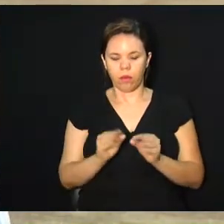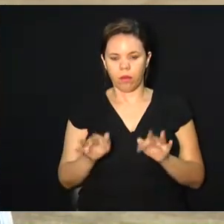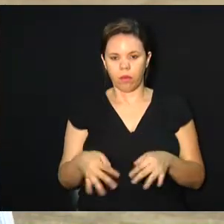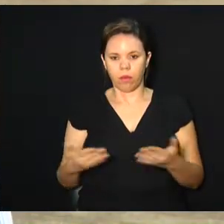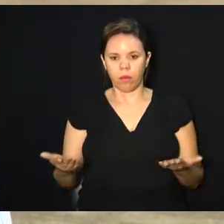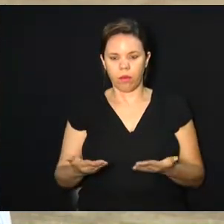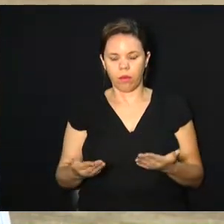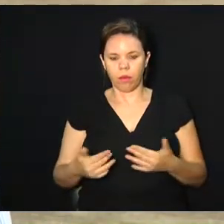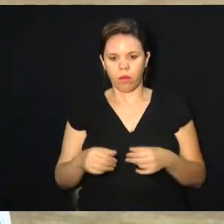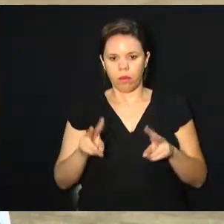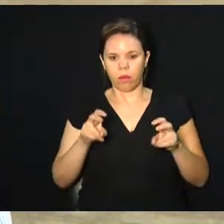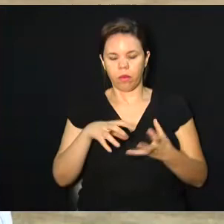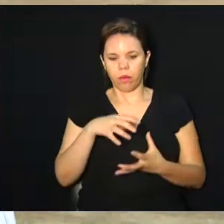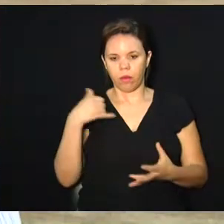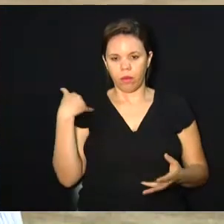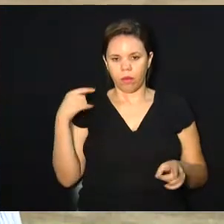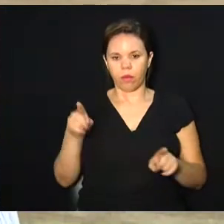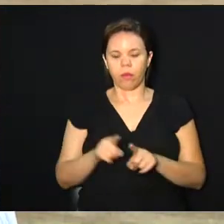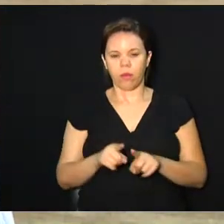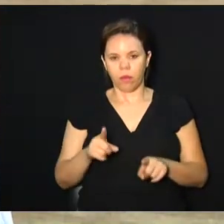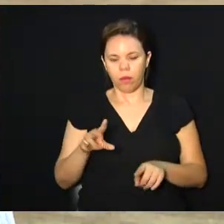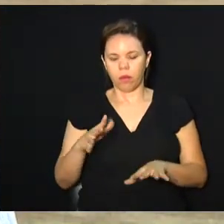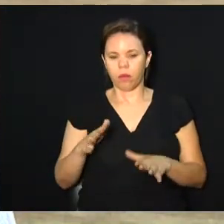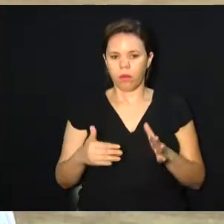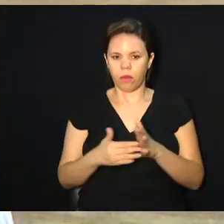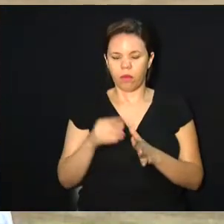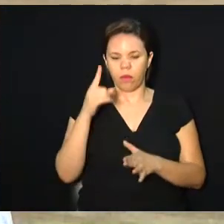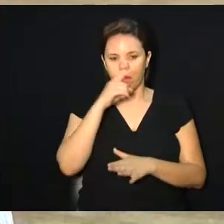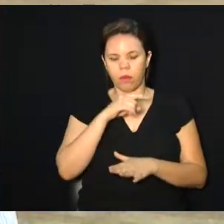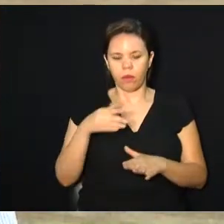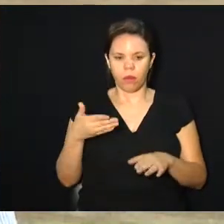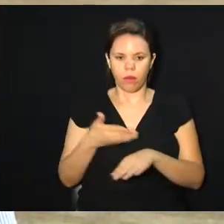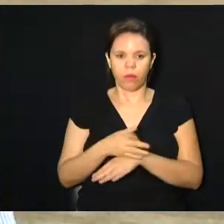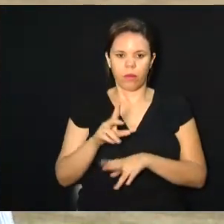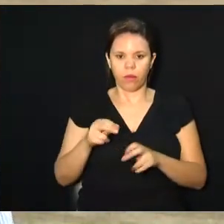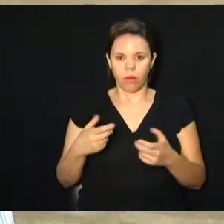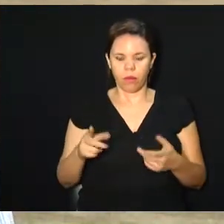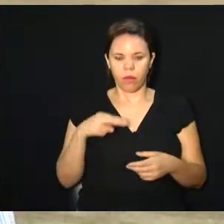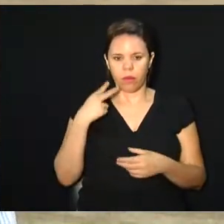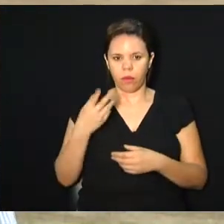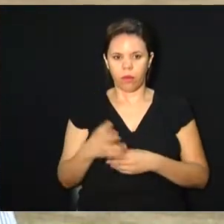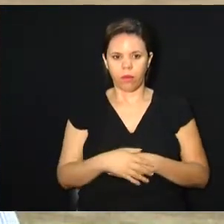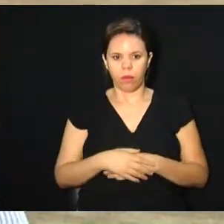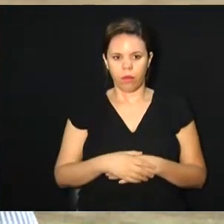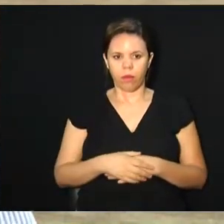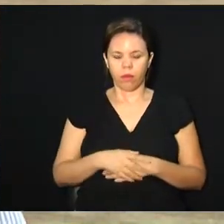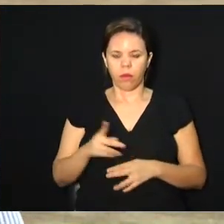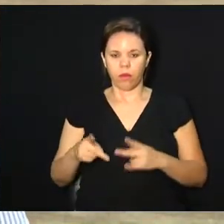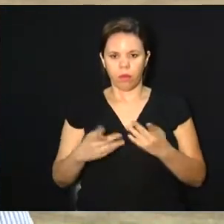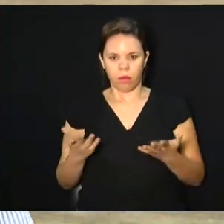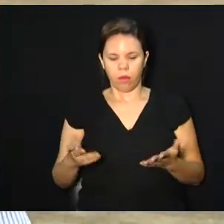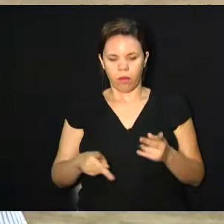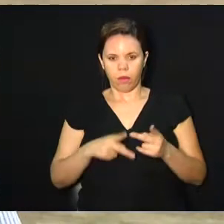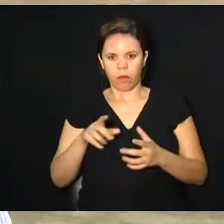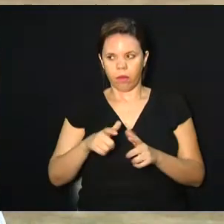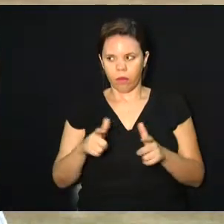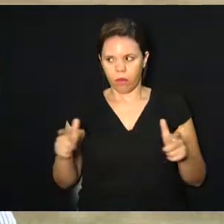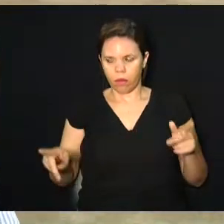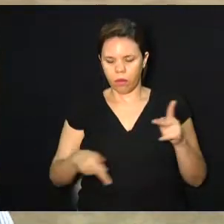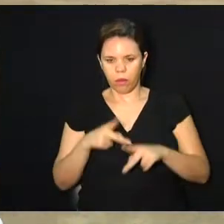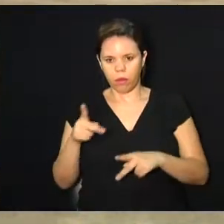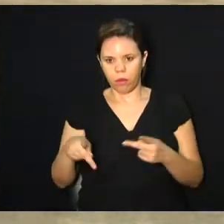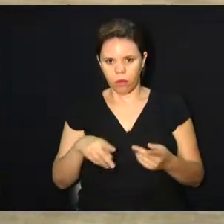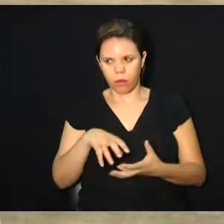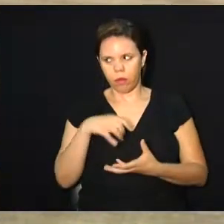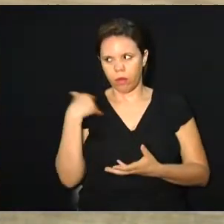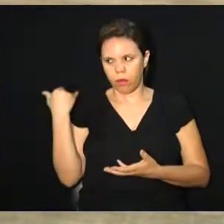agora, questão dos idosos também, que tem uma certa dificuldade com relação a esse tipo de situação, né, vereador? A população idosa ela vem crescendo, né, vem